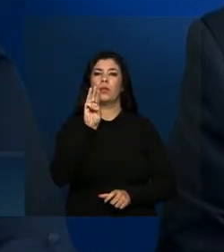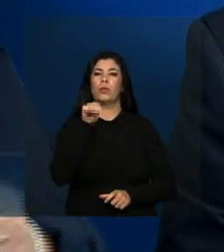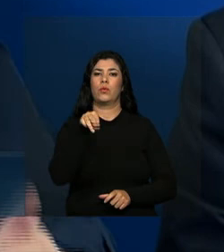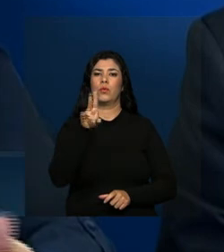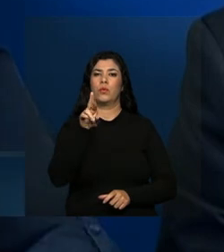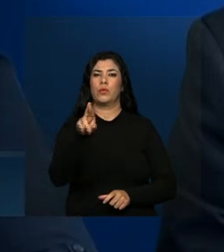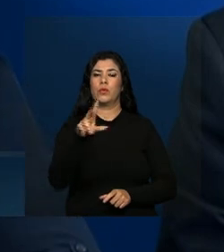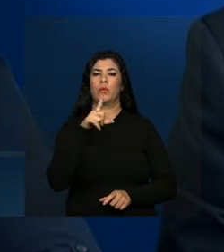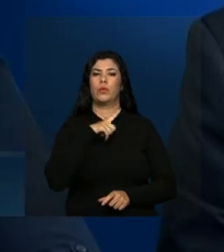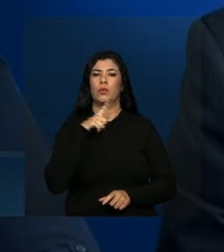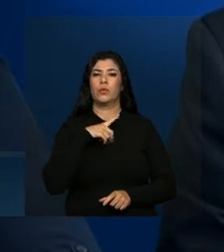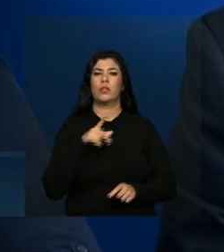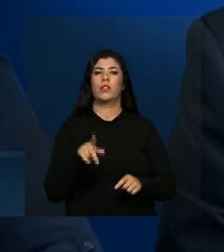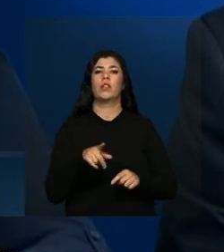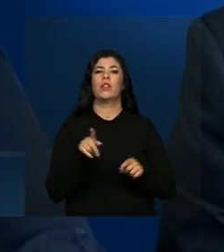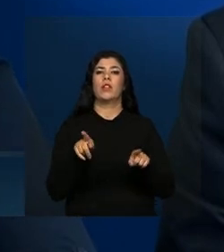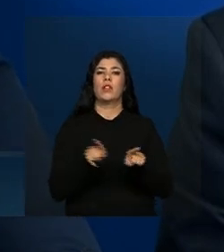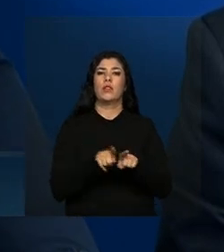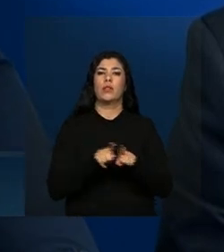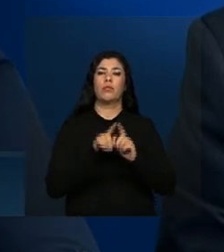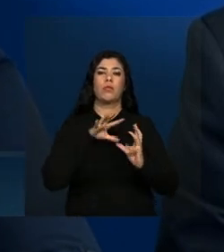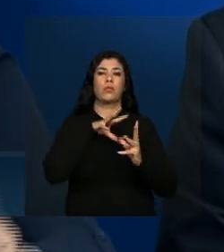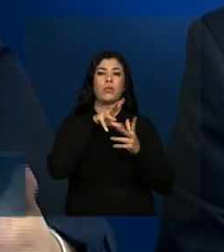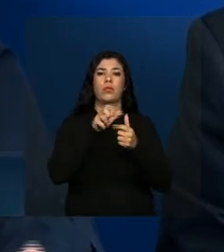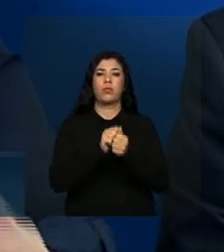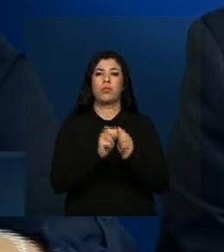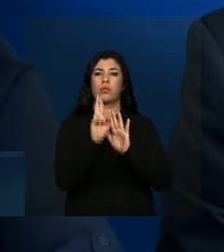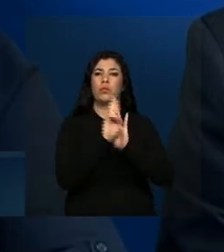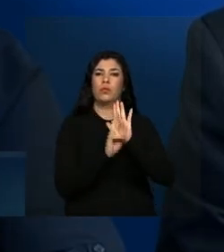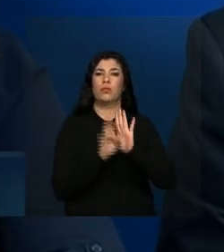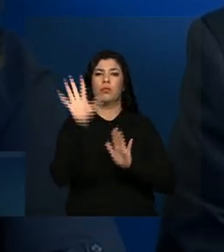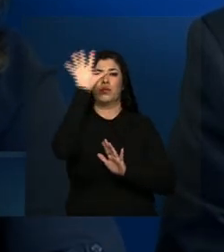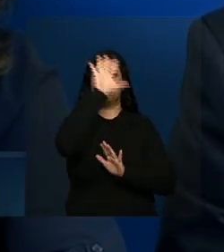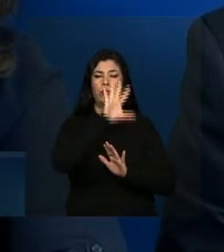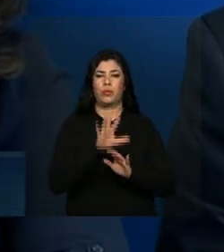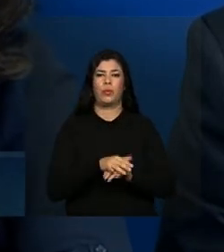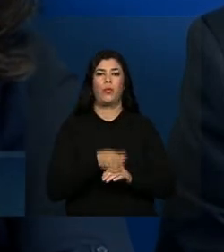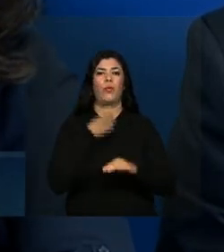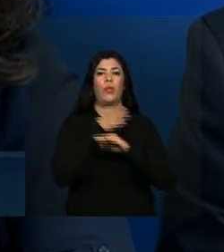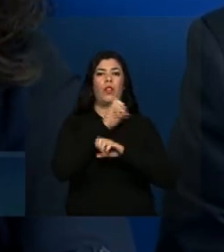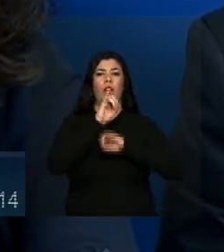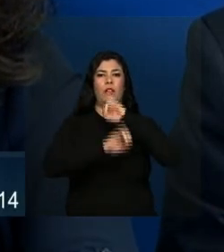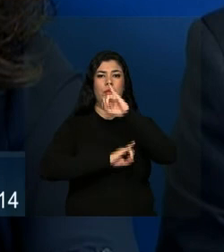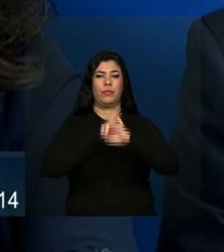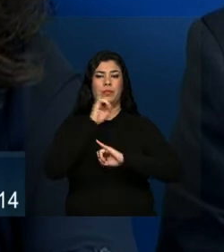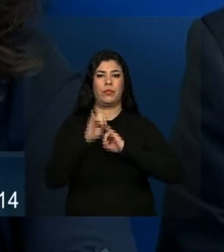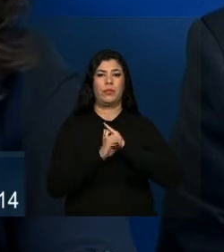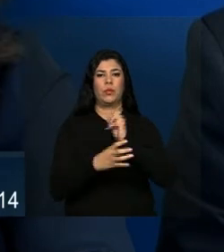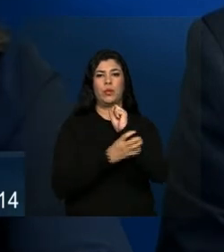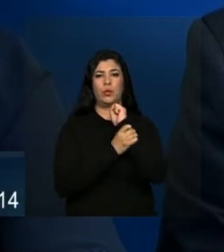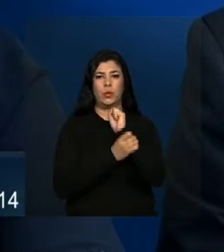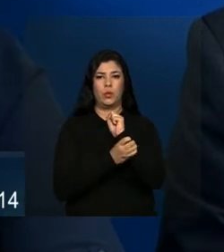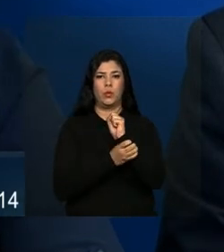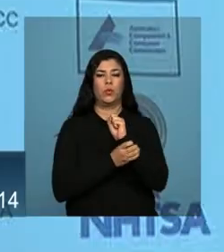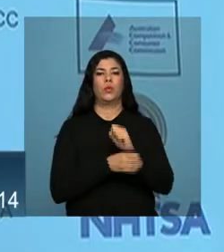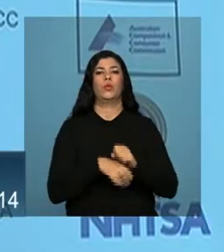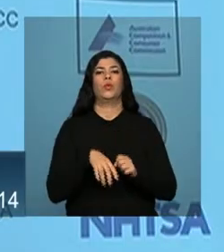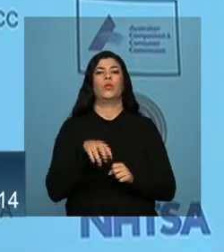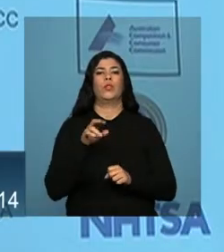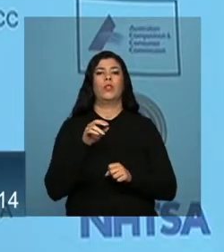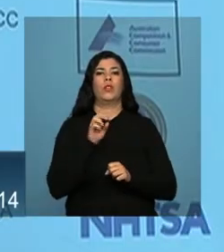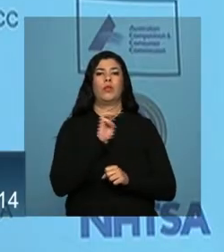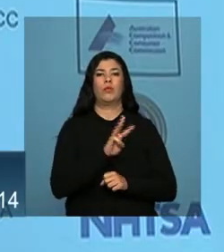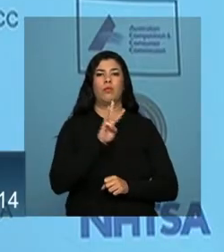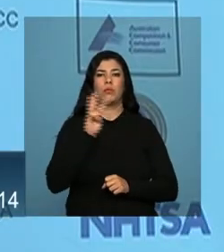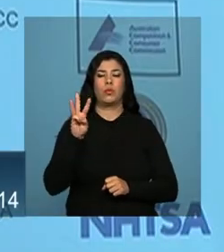então nós utilizamos por base consultas no site da Rede consumo seguro e Saúde da organização dos Estados Americanos